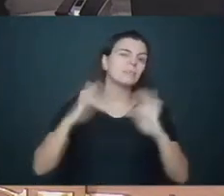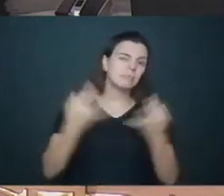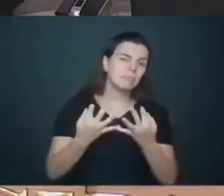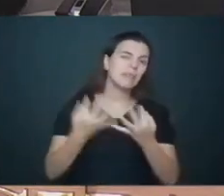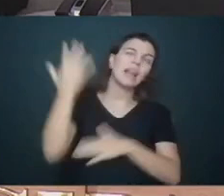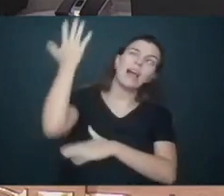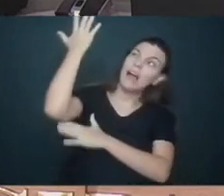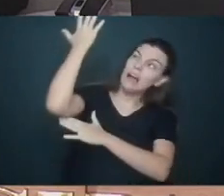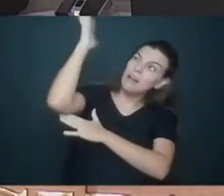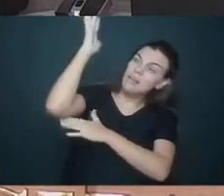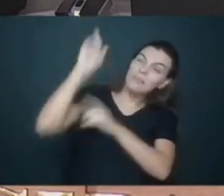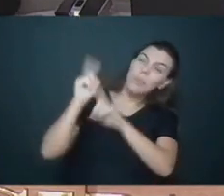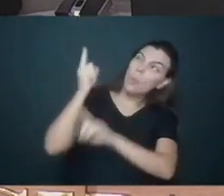pinheiro.